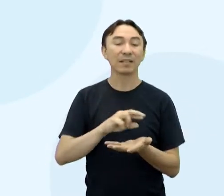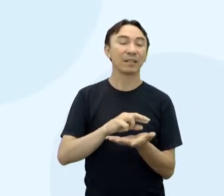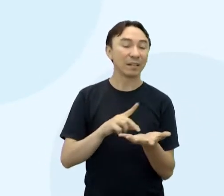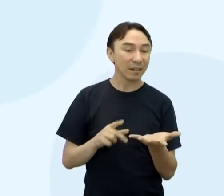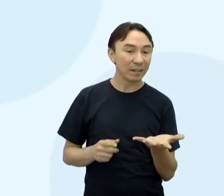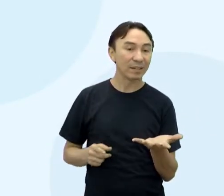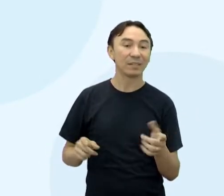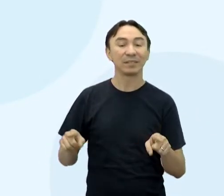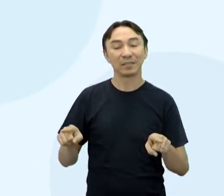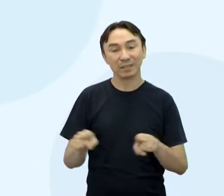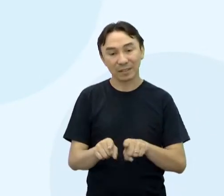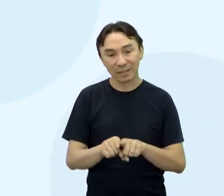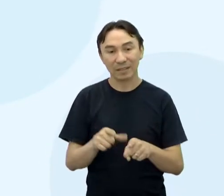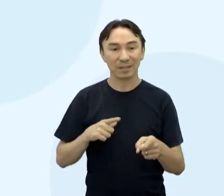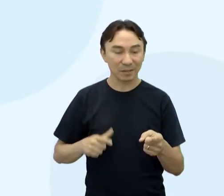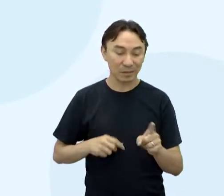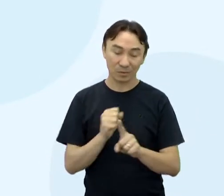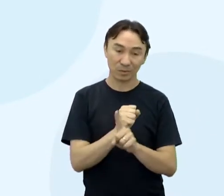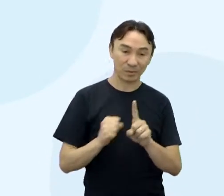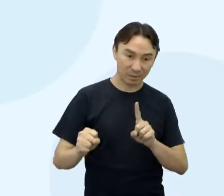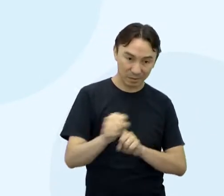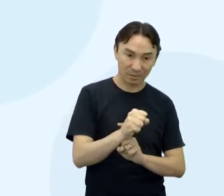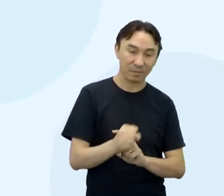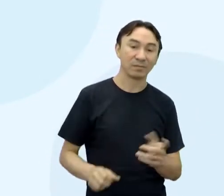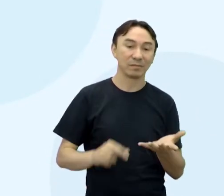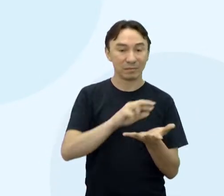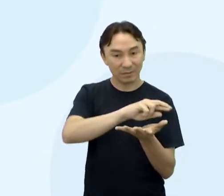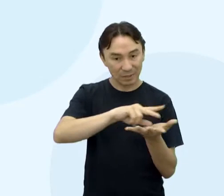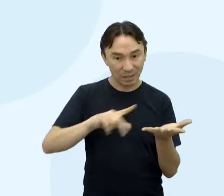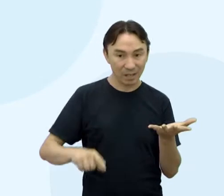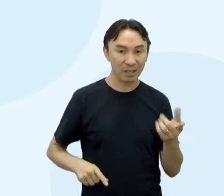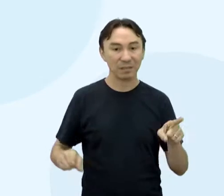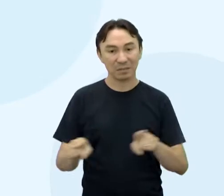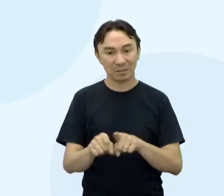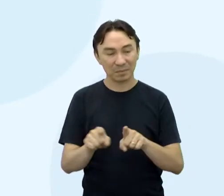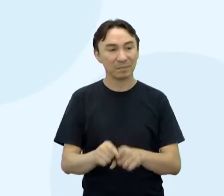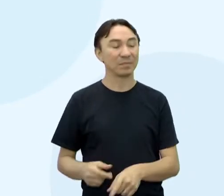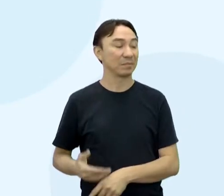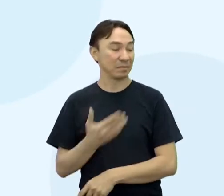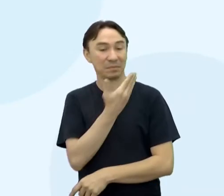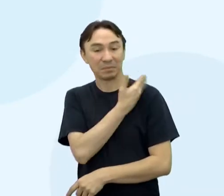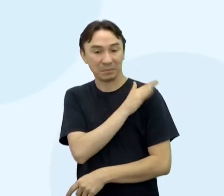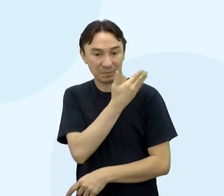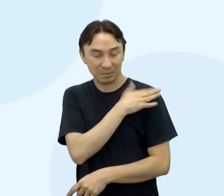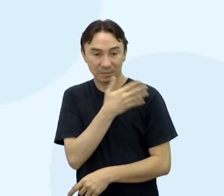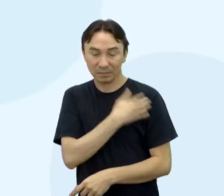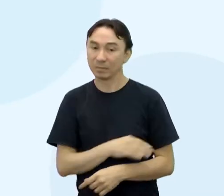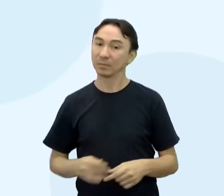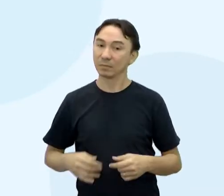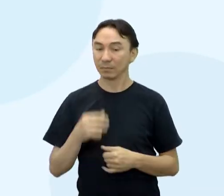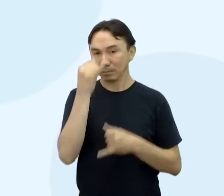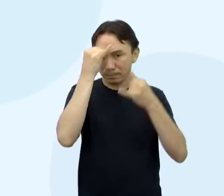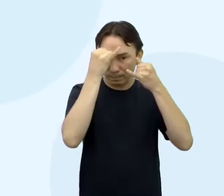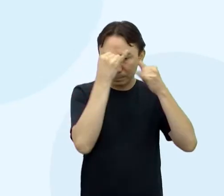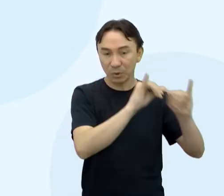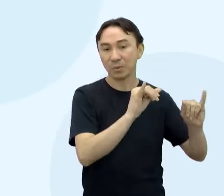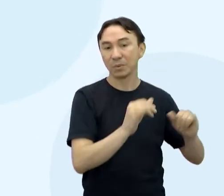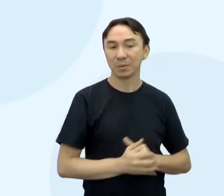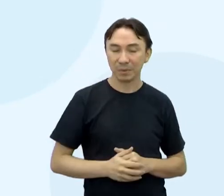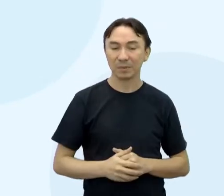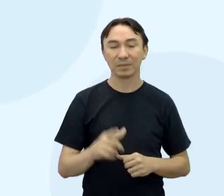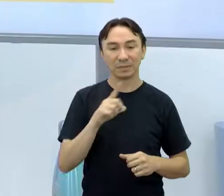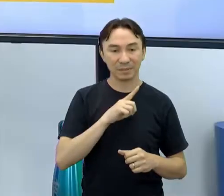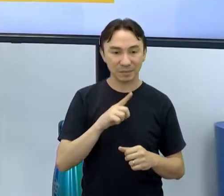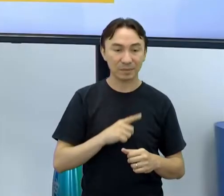variável, heterogêneo e agir no enfrentamento de preconceitos linguísticos. Todos os outros objetivos aí,